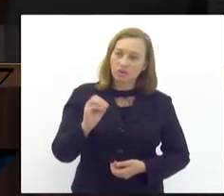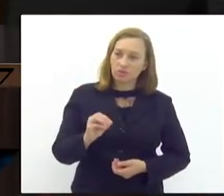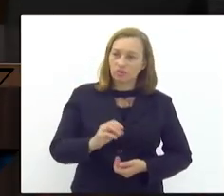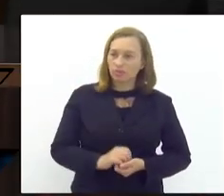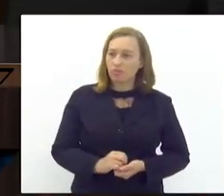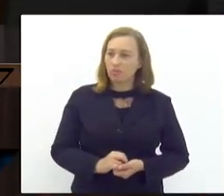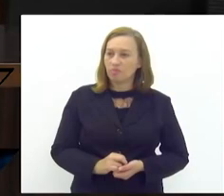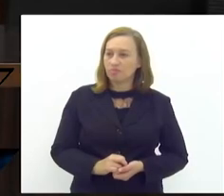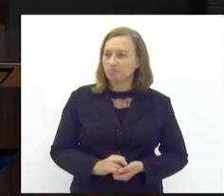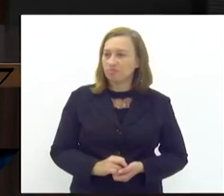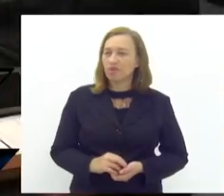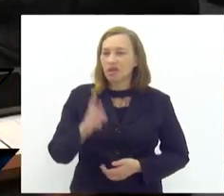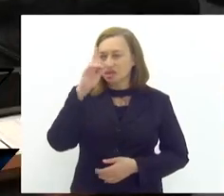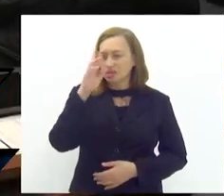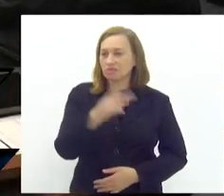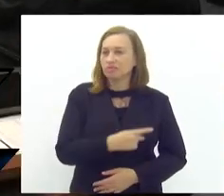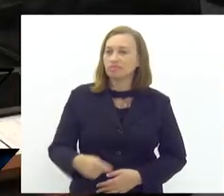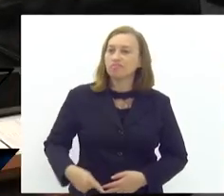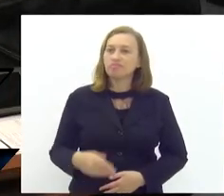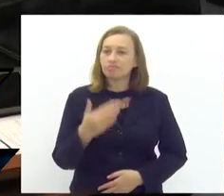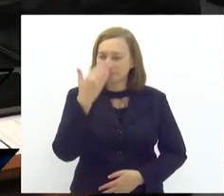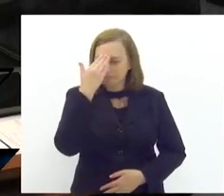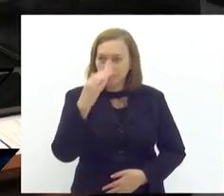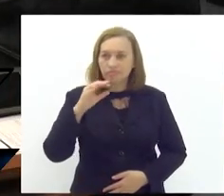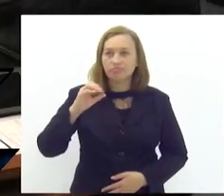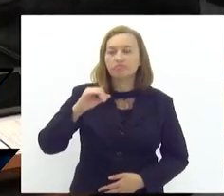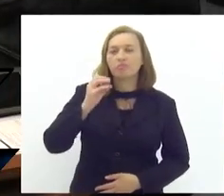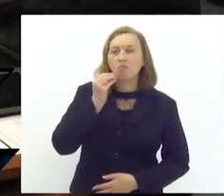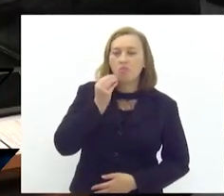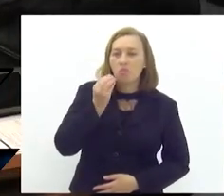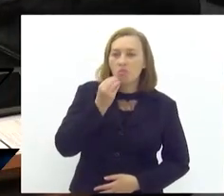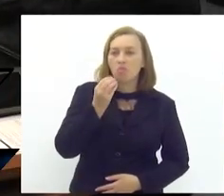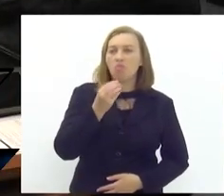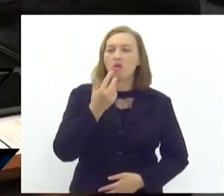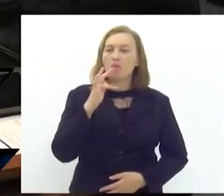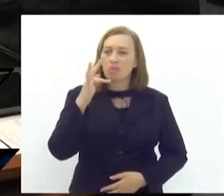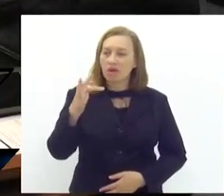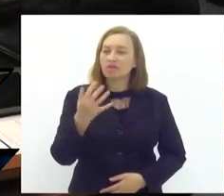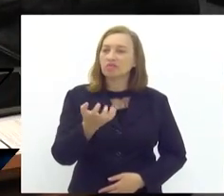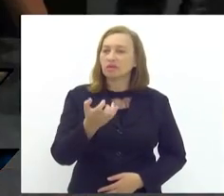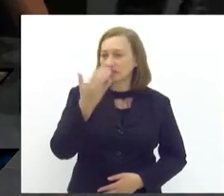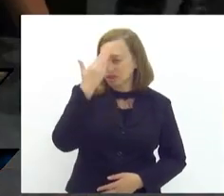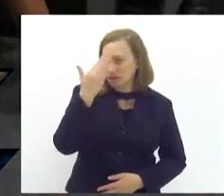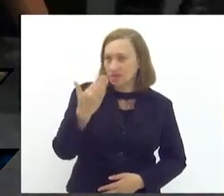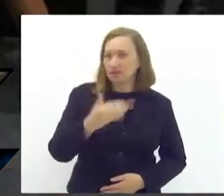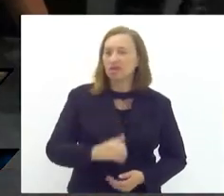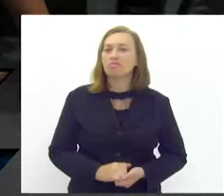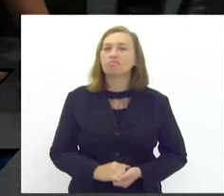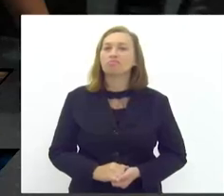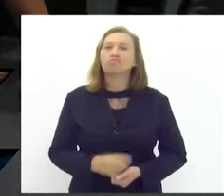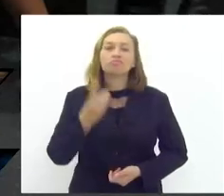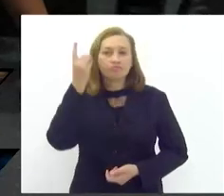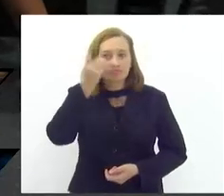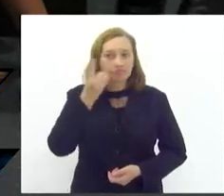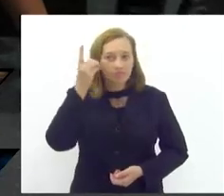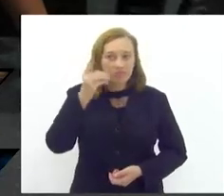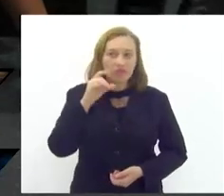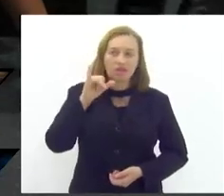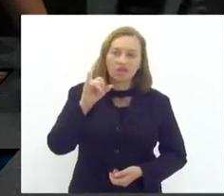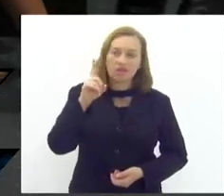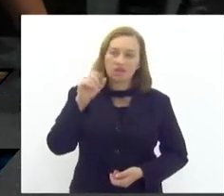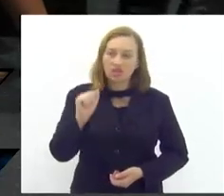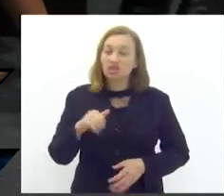senhora Presidente Agradeço pela oportunidade procurarei ser breve primeiramente eu quero agradecer a deputada Índia